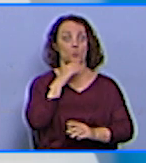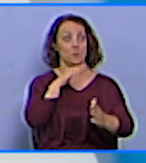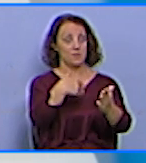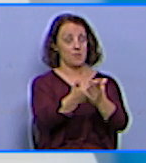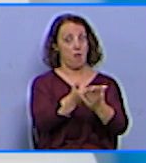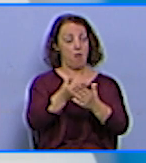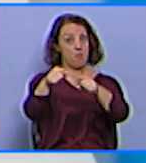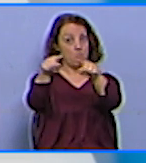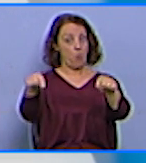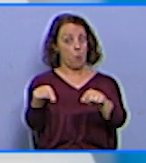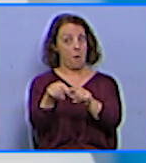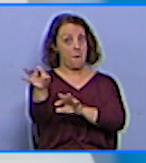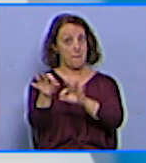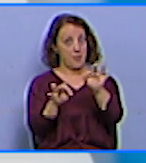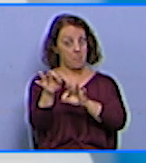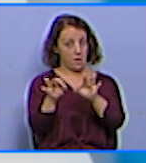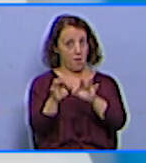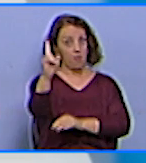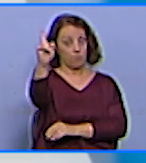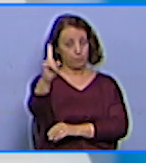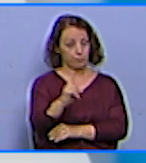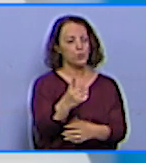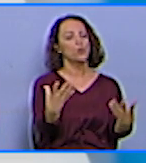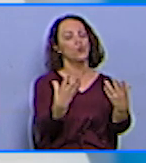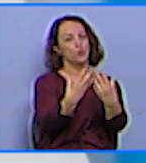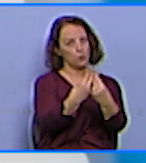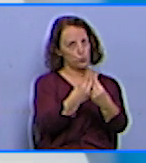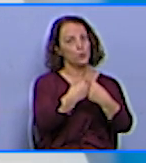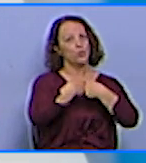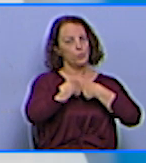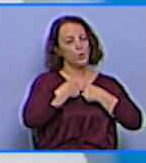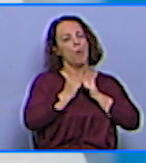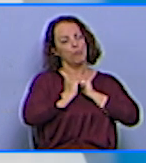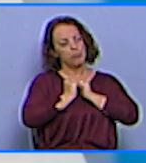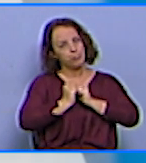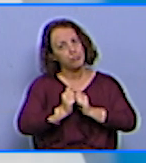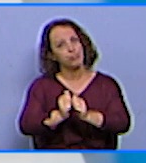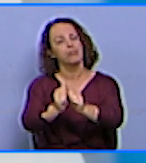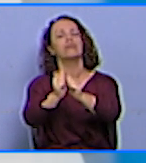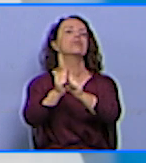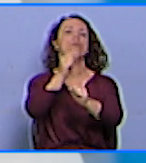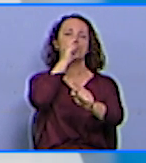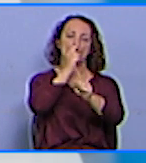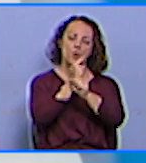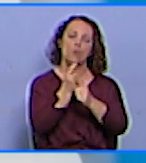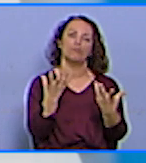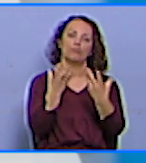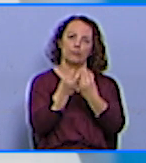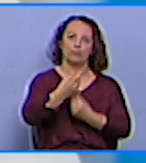lugar, virei novamente para vos levar comigo, para que, onde eu estou, estejais vós